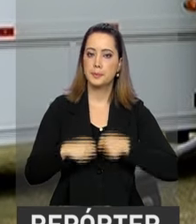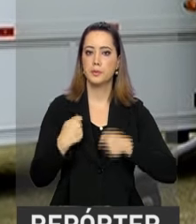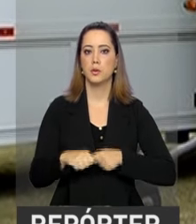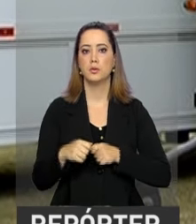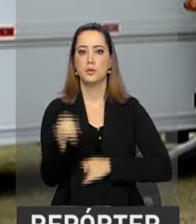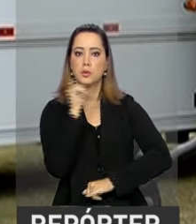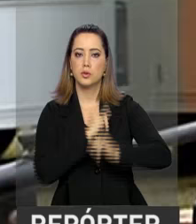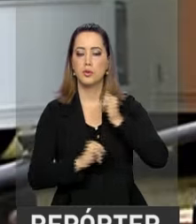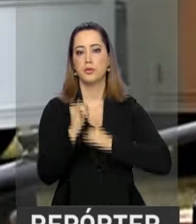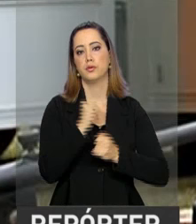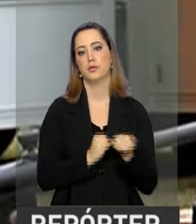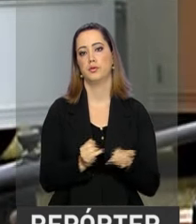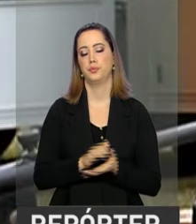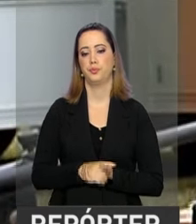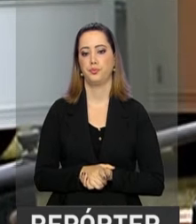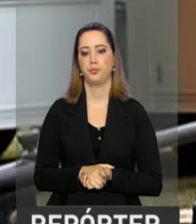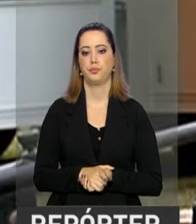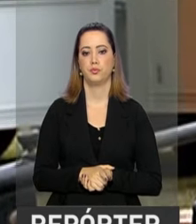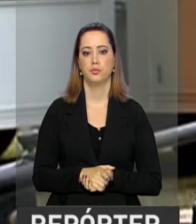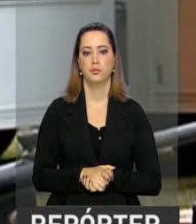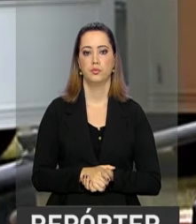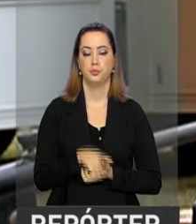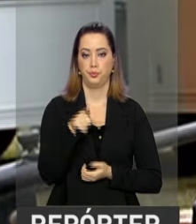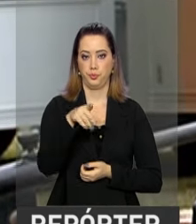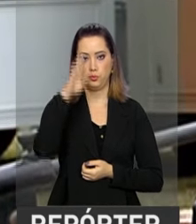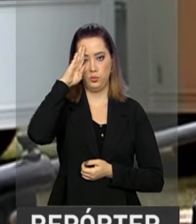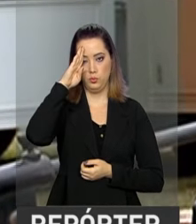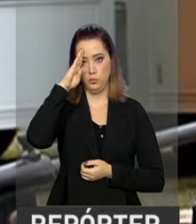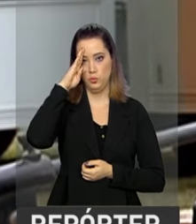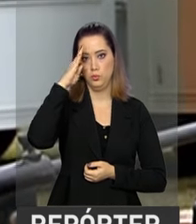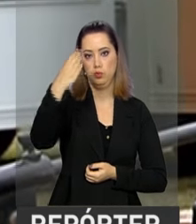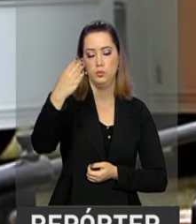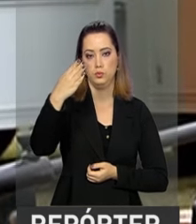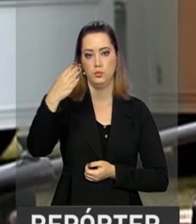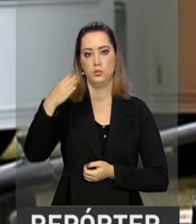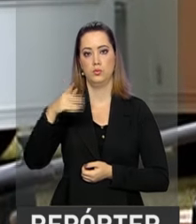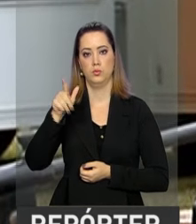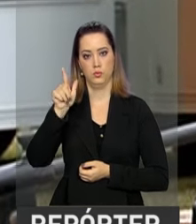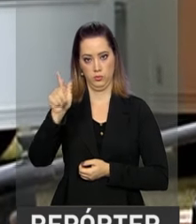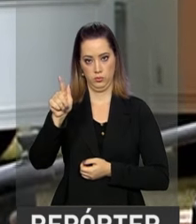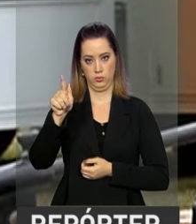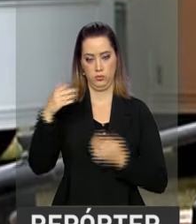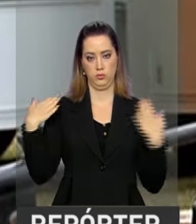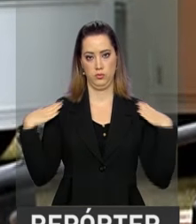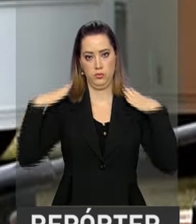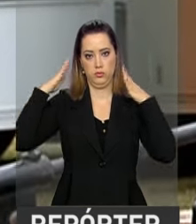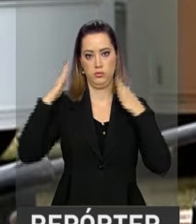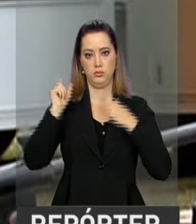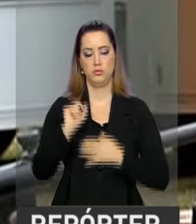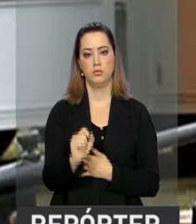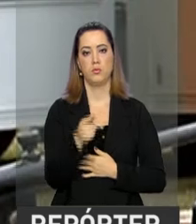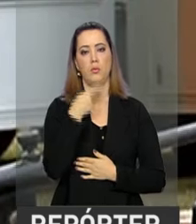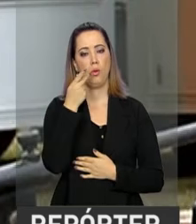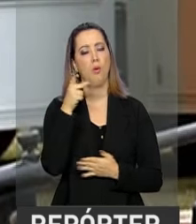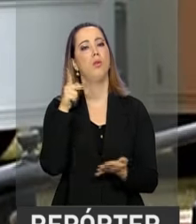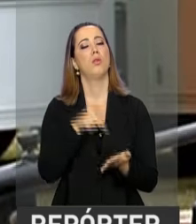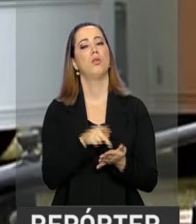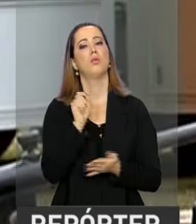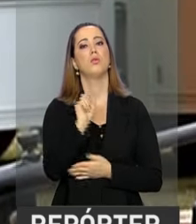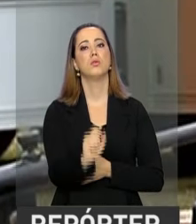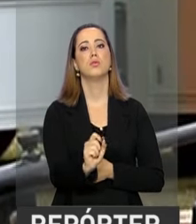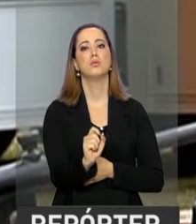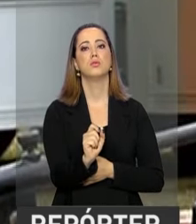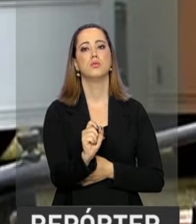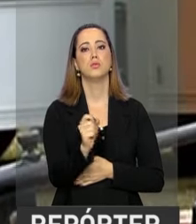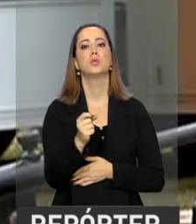informações e informações. O general responsável pela coordenação das operações de contra-terrorismo do Exército afirmou que as tropas